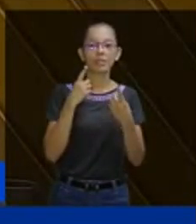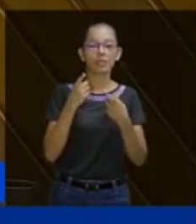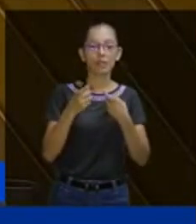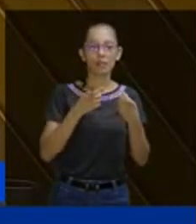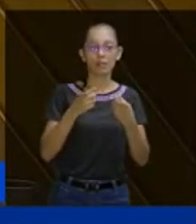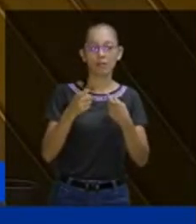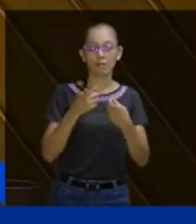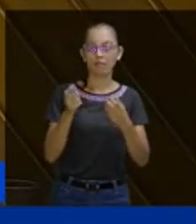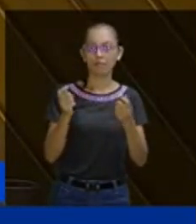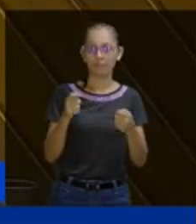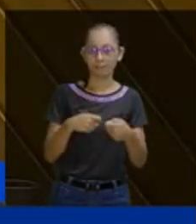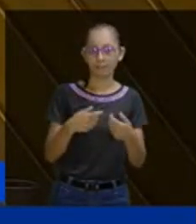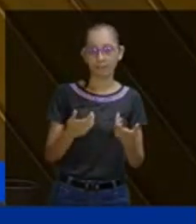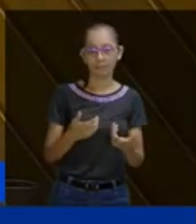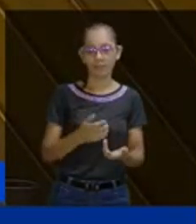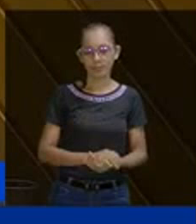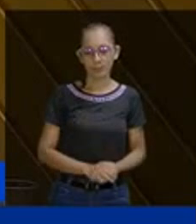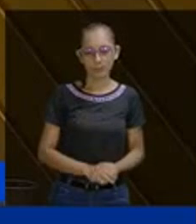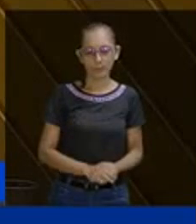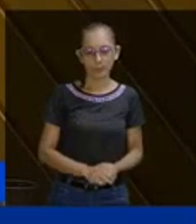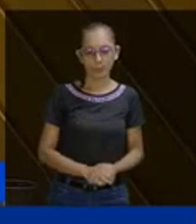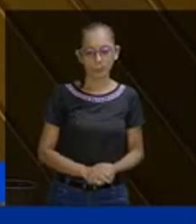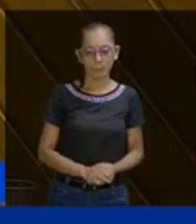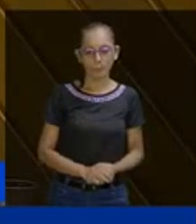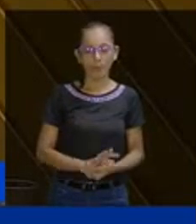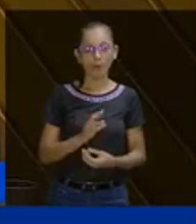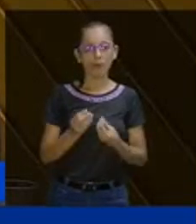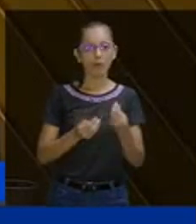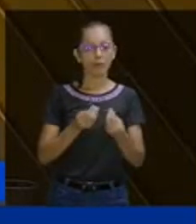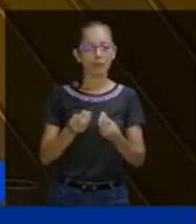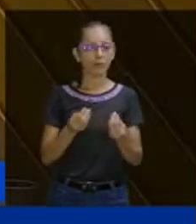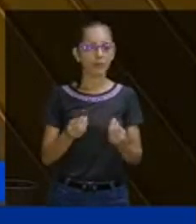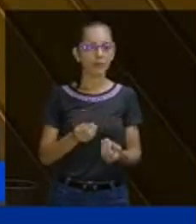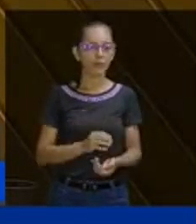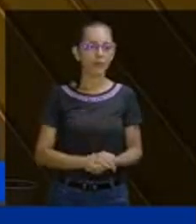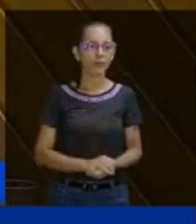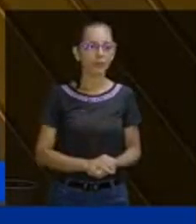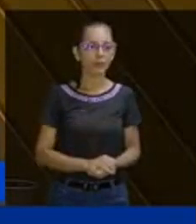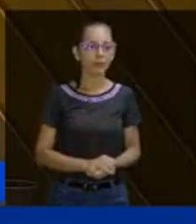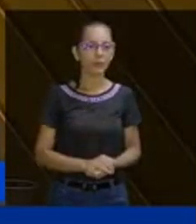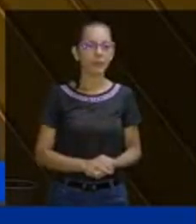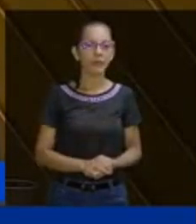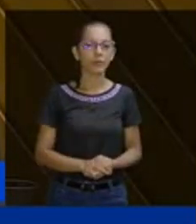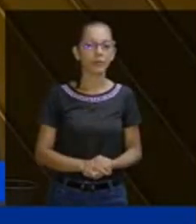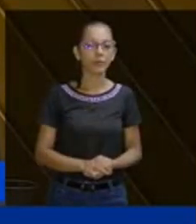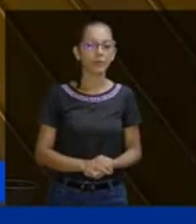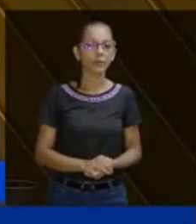podemos, diante de uma garantia de uma imunidade dada aos